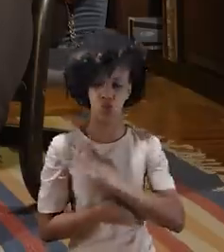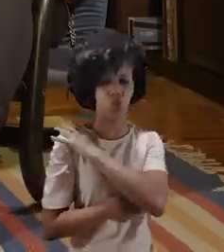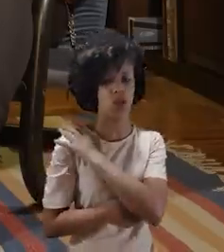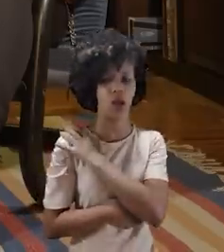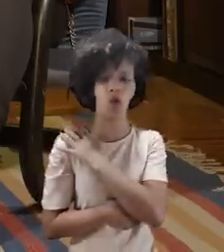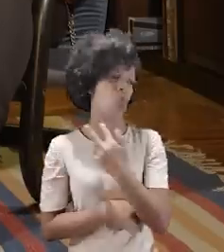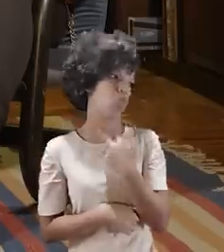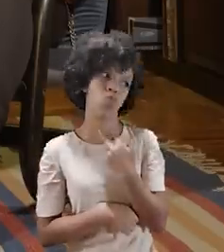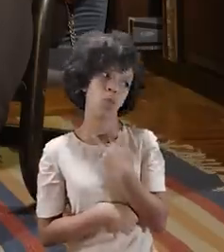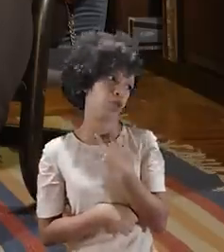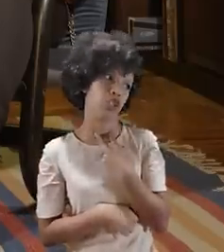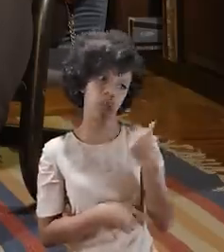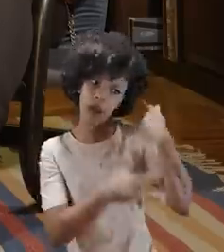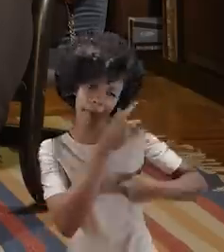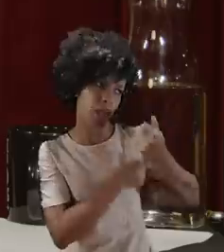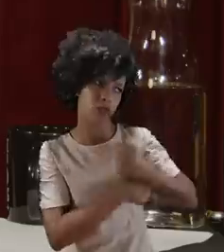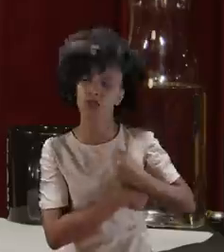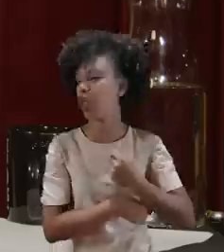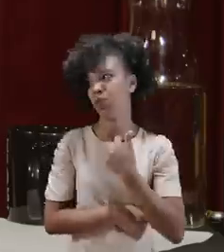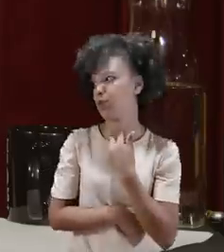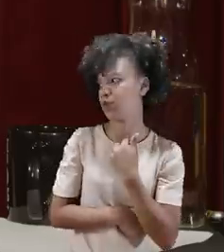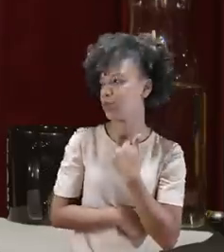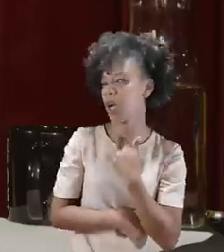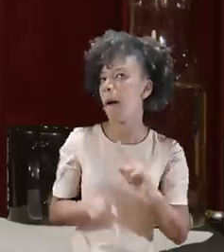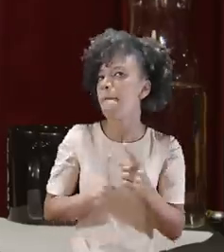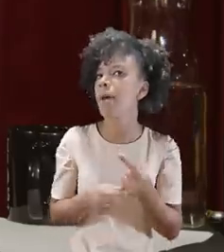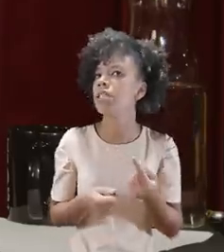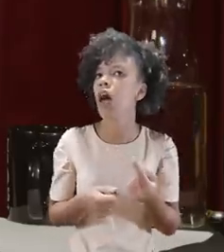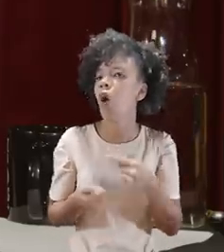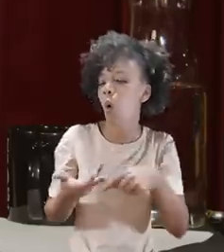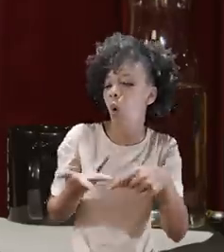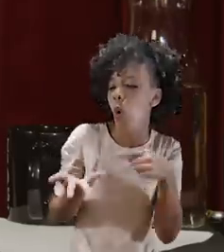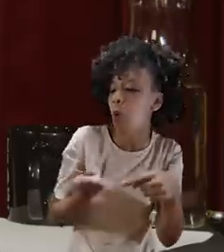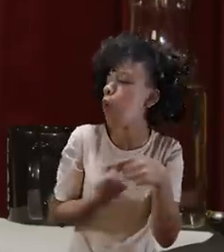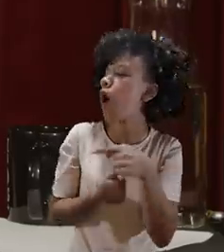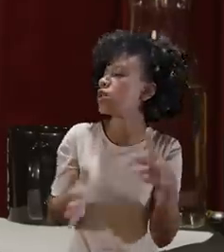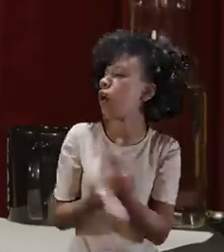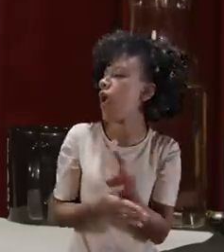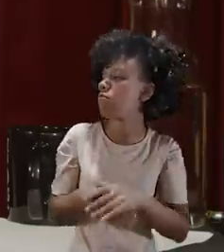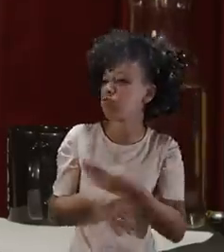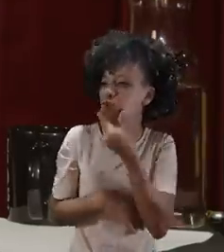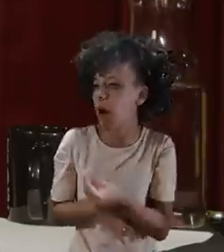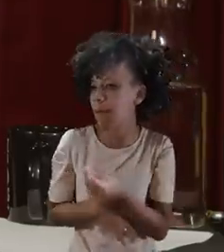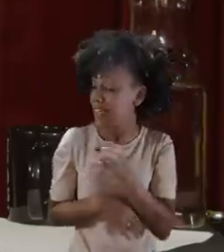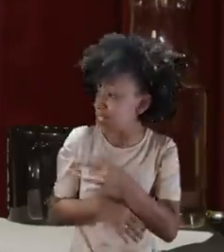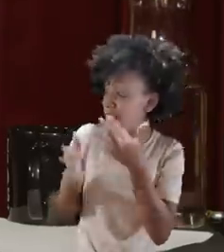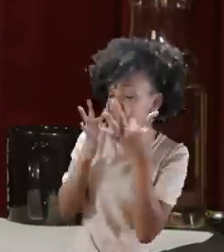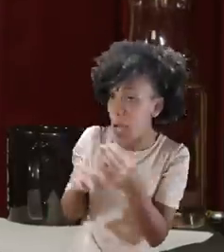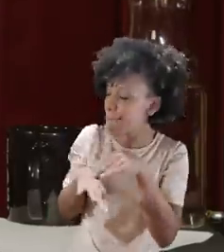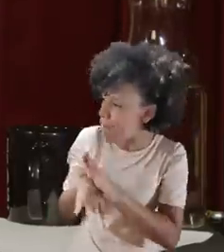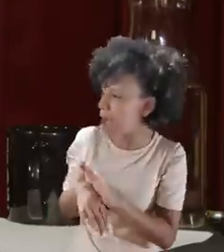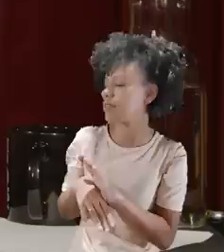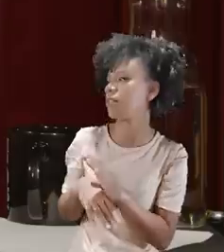soldado acho que não tinha cabelo comprido Tô sendo sincera você então me fala assim Quais são os erros que o homem geralmente com se ele te ouvir se